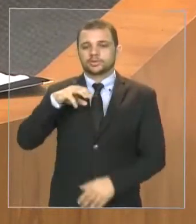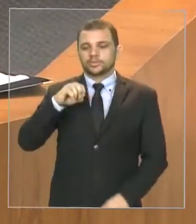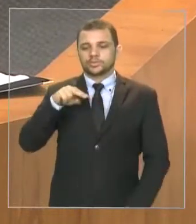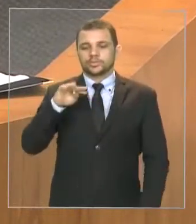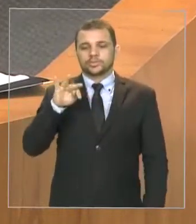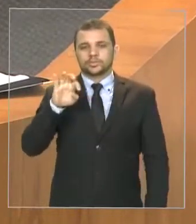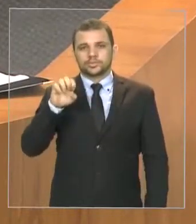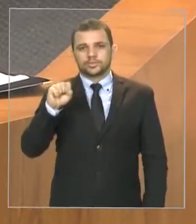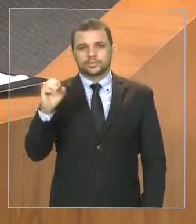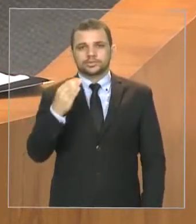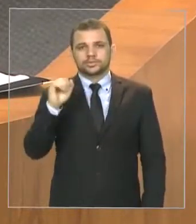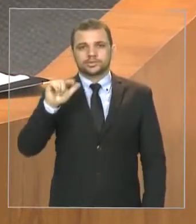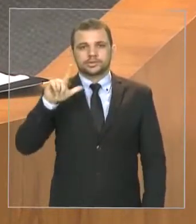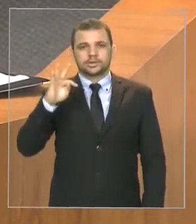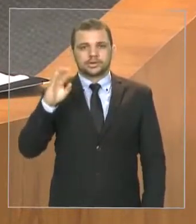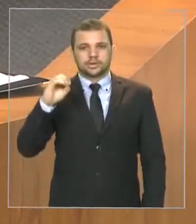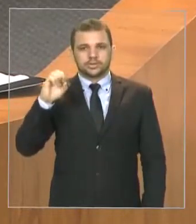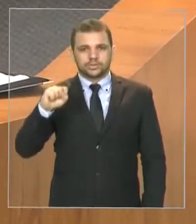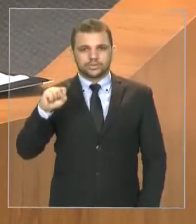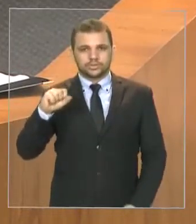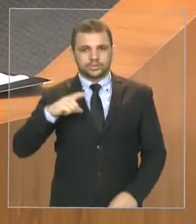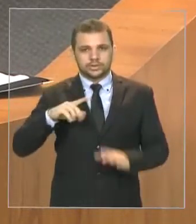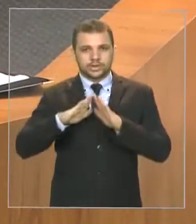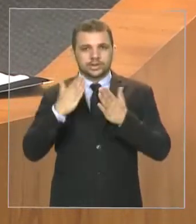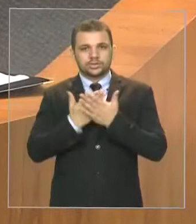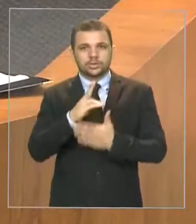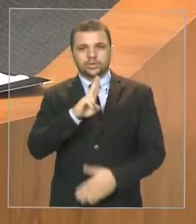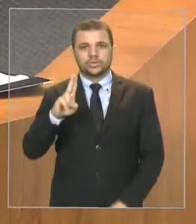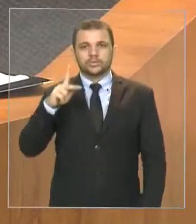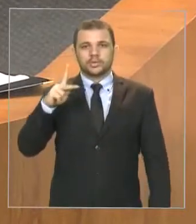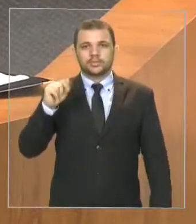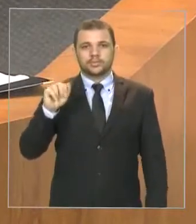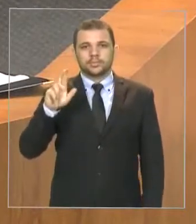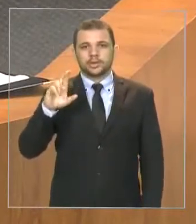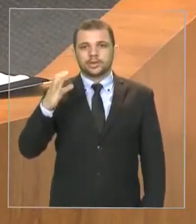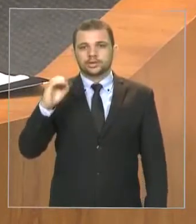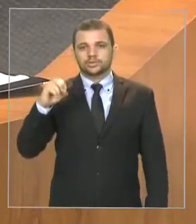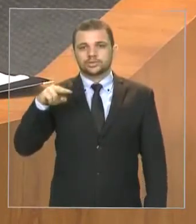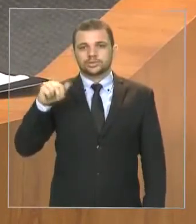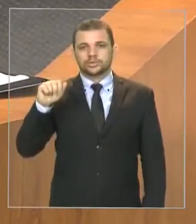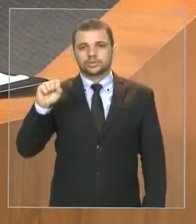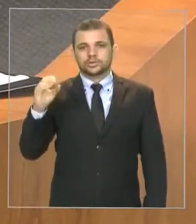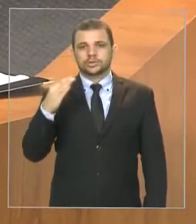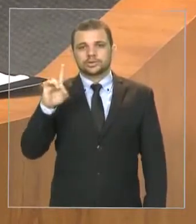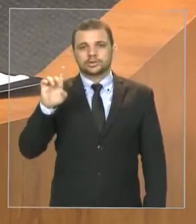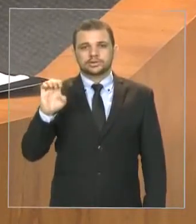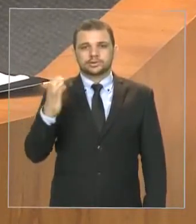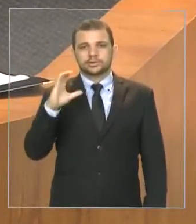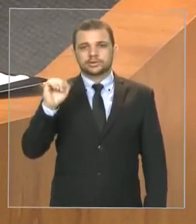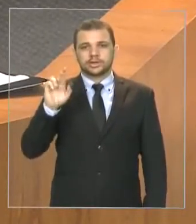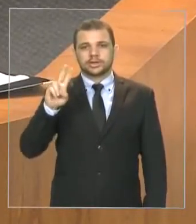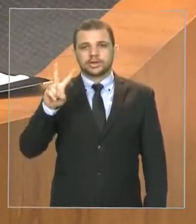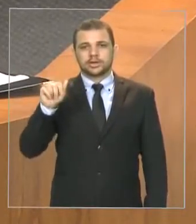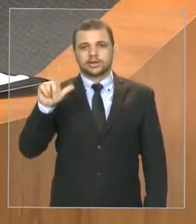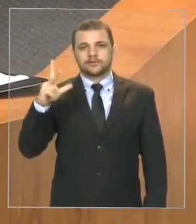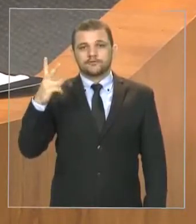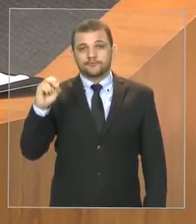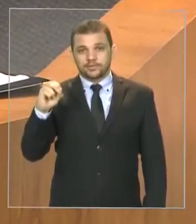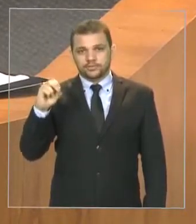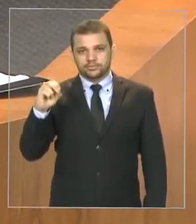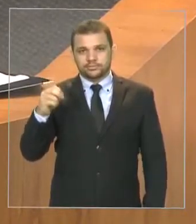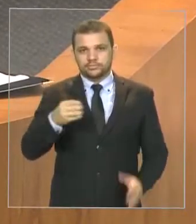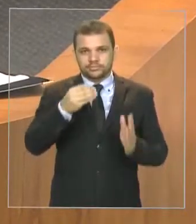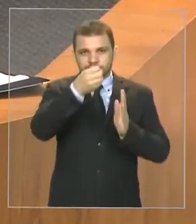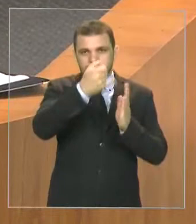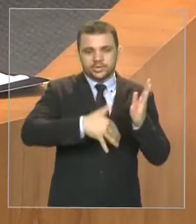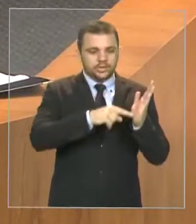Carvalho, que foi citada pelo deputado Marco Aurélio, está aqui, a executar, 0, nesta relação, e aí entra